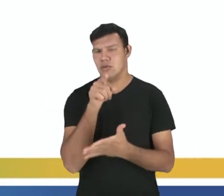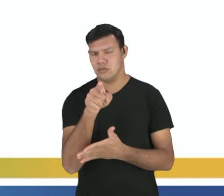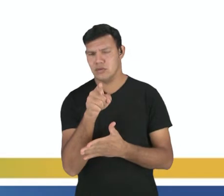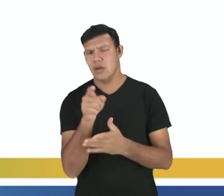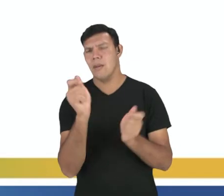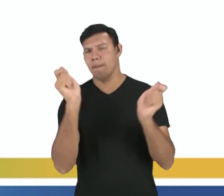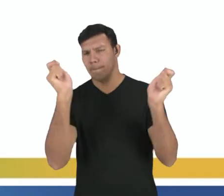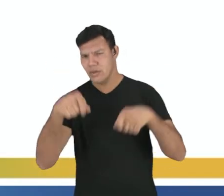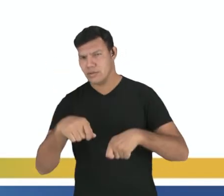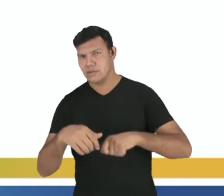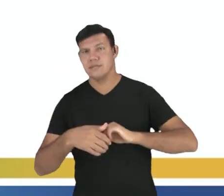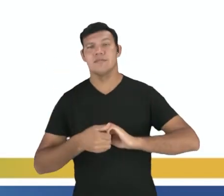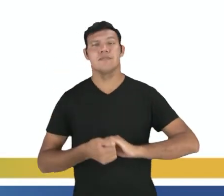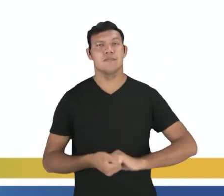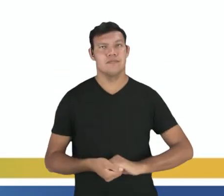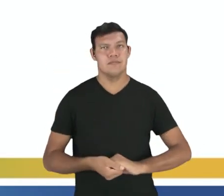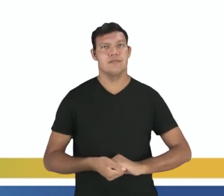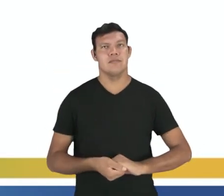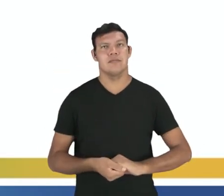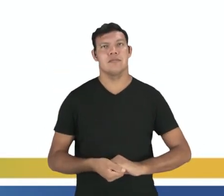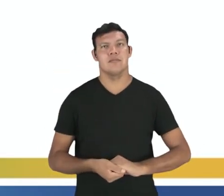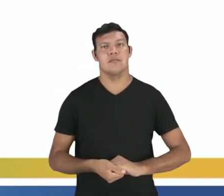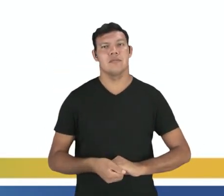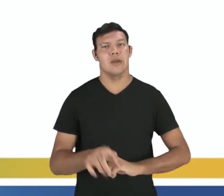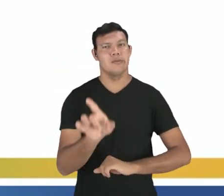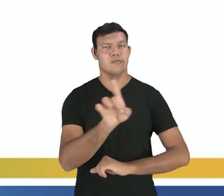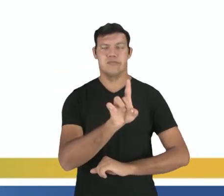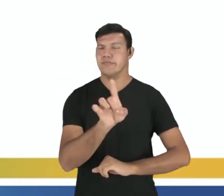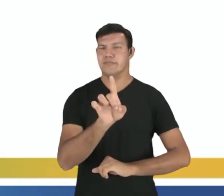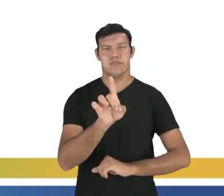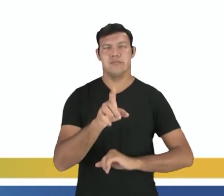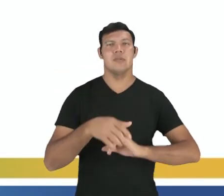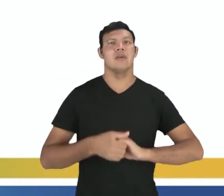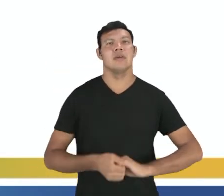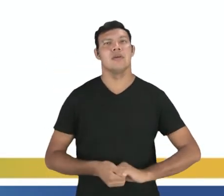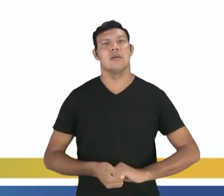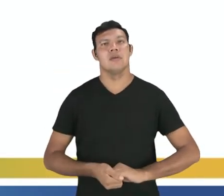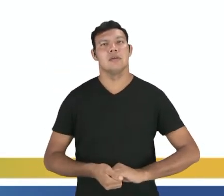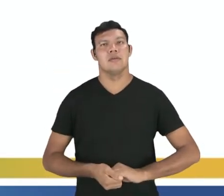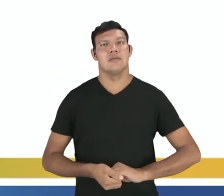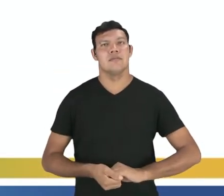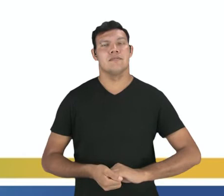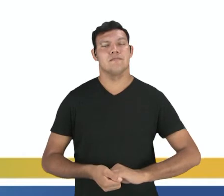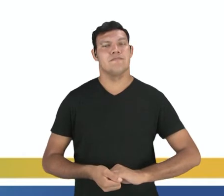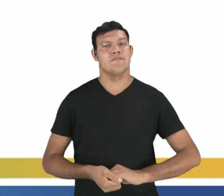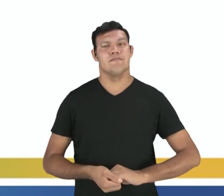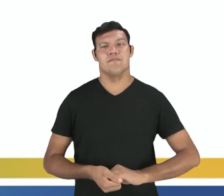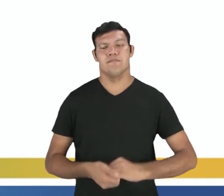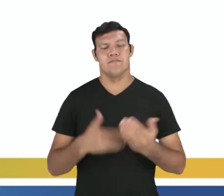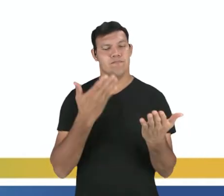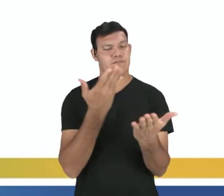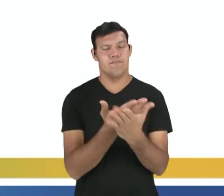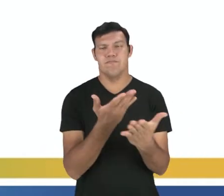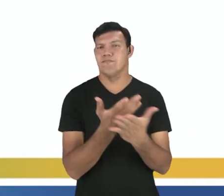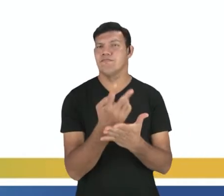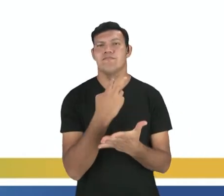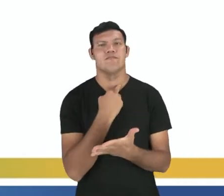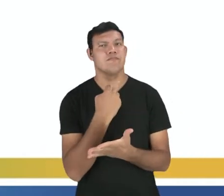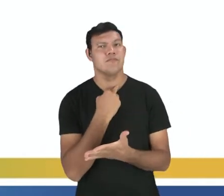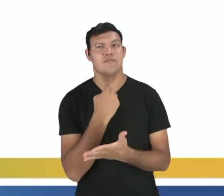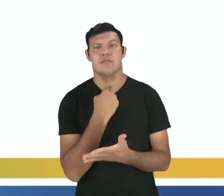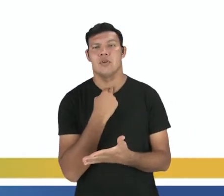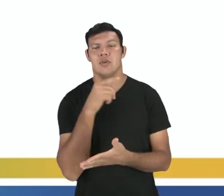se você quisesse. Na negativa, they wouldn't study with you if you wanted. Eles não poderiam estudar com você, se você